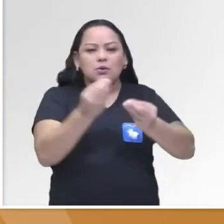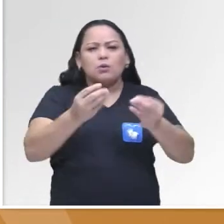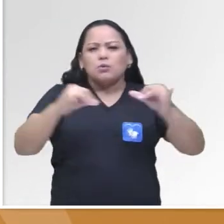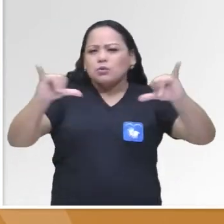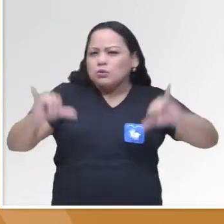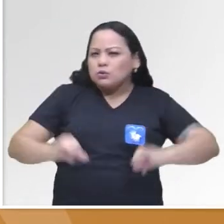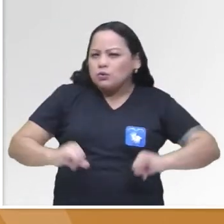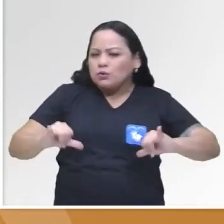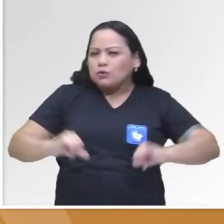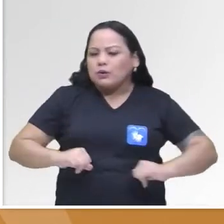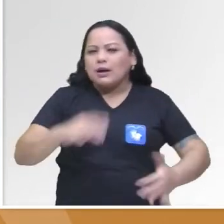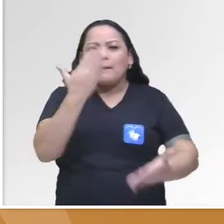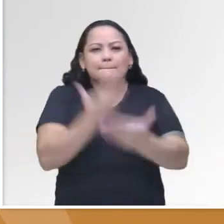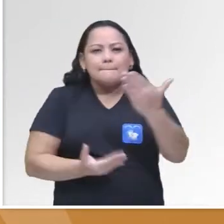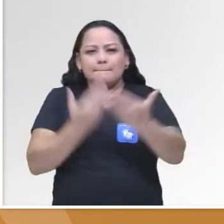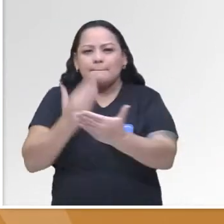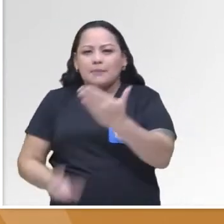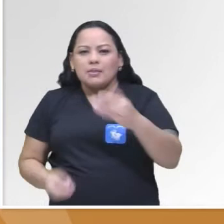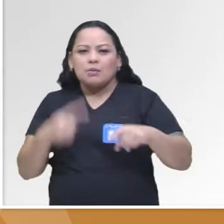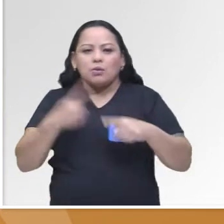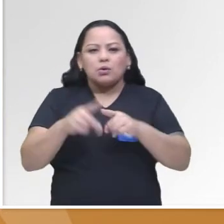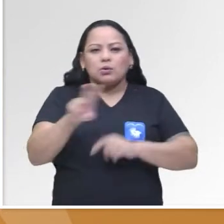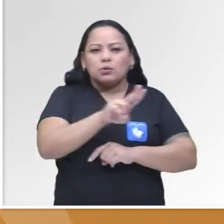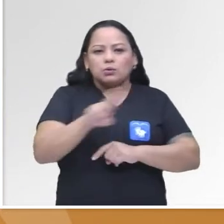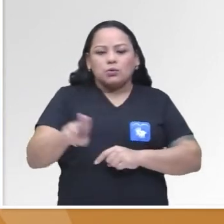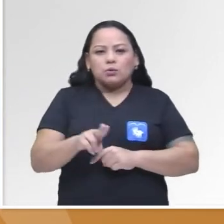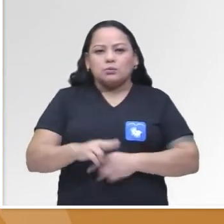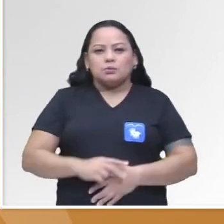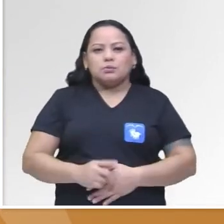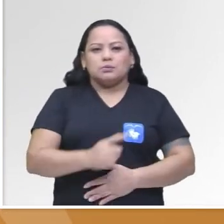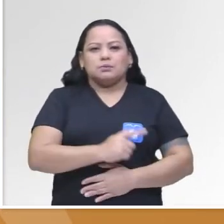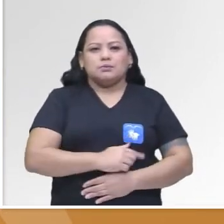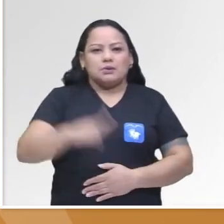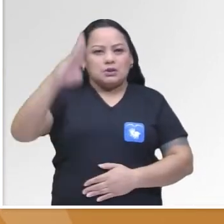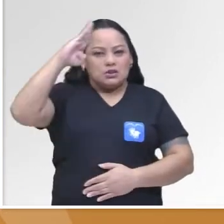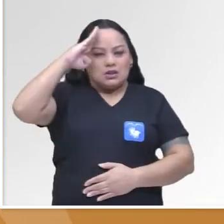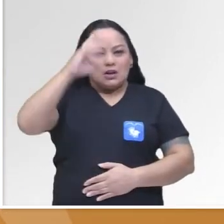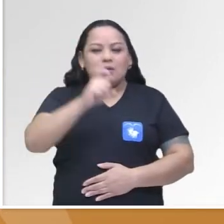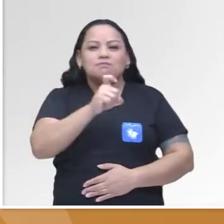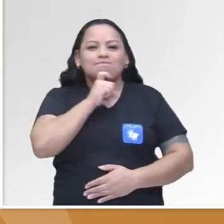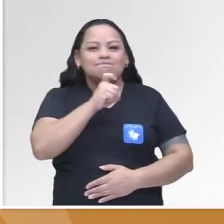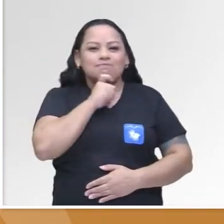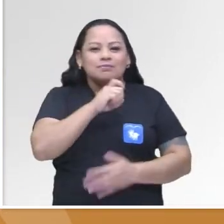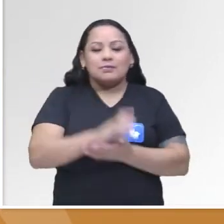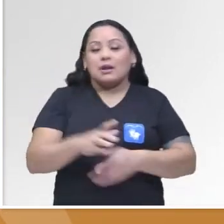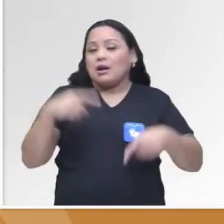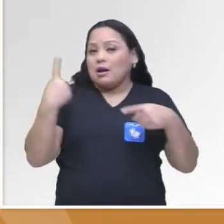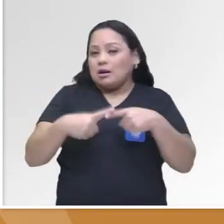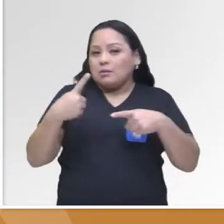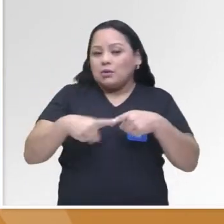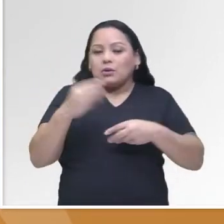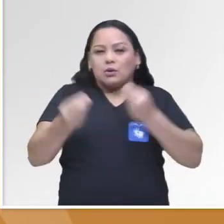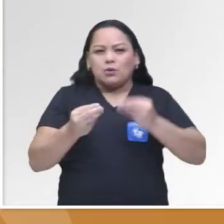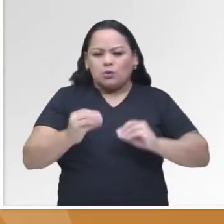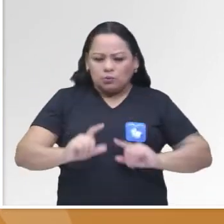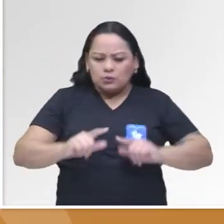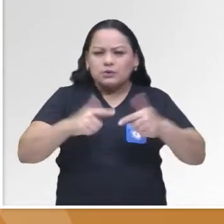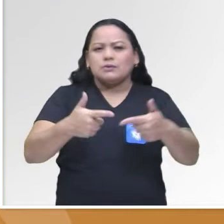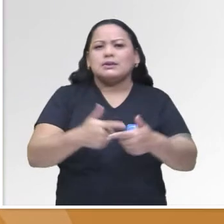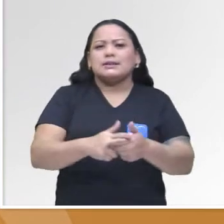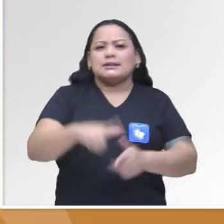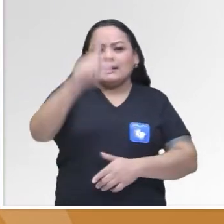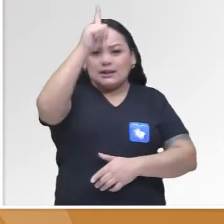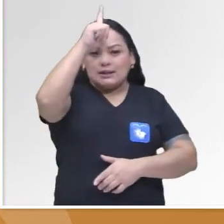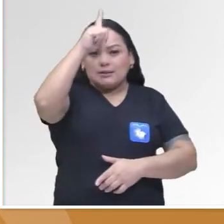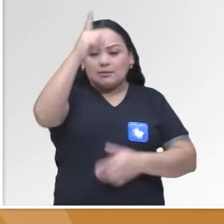algumas derrotas, principalmente por conta do chamado General Inverno. Então, mesmo com essa questão do avanço alemão, se utilizando, por exemplo,